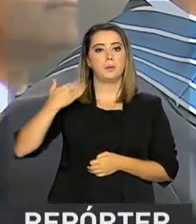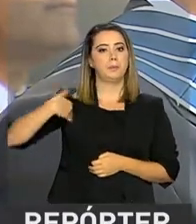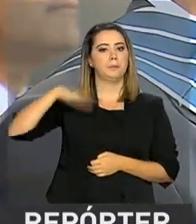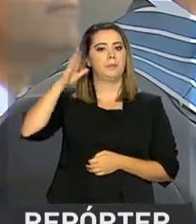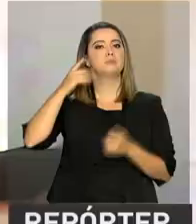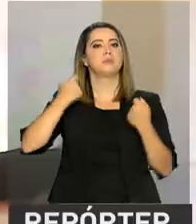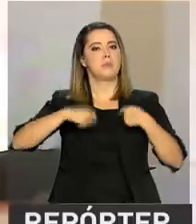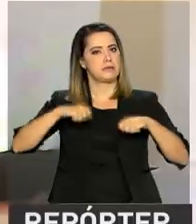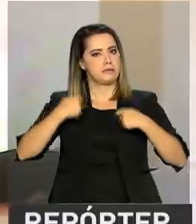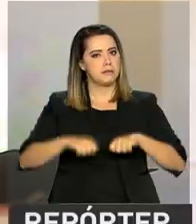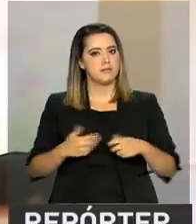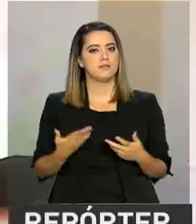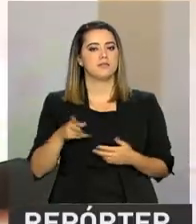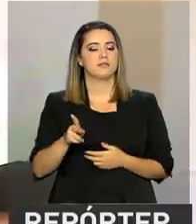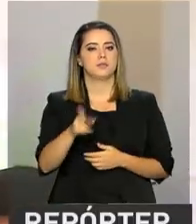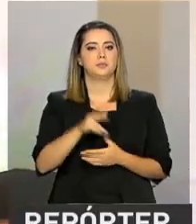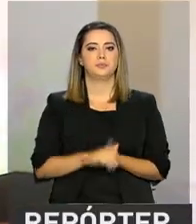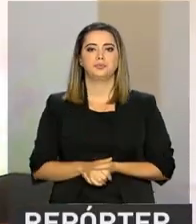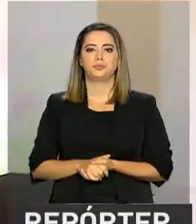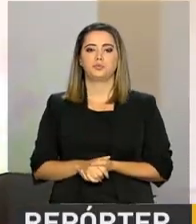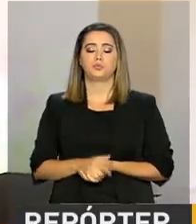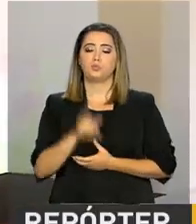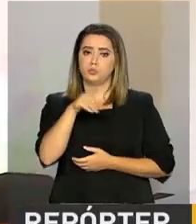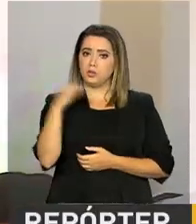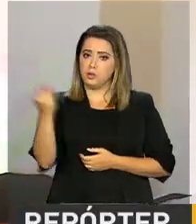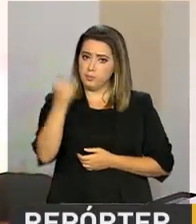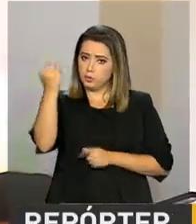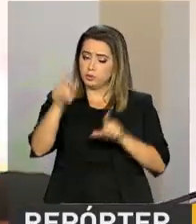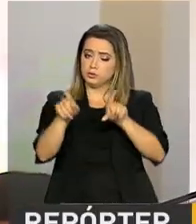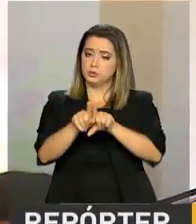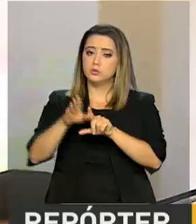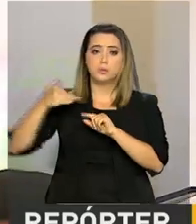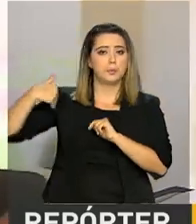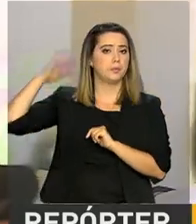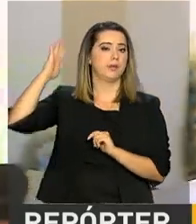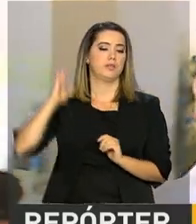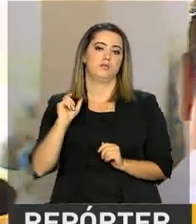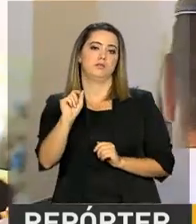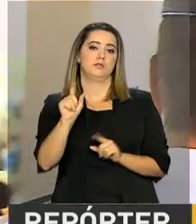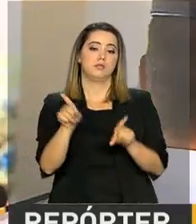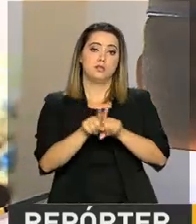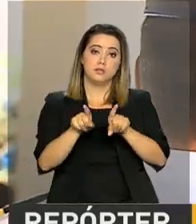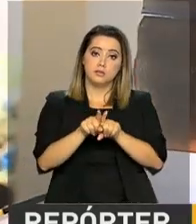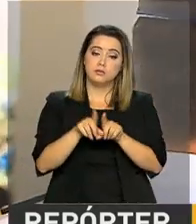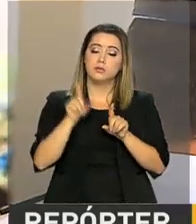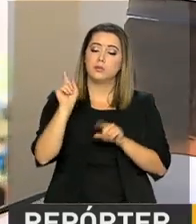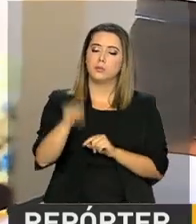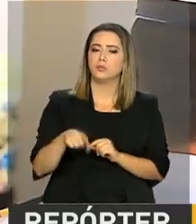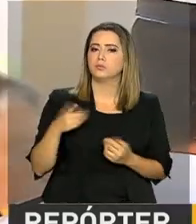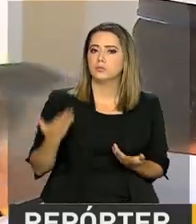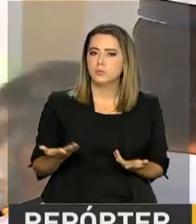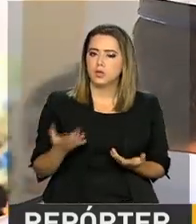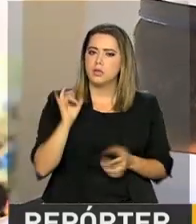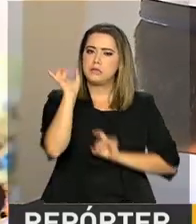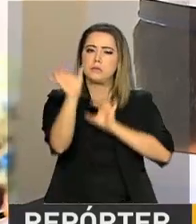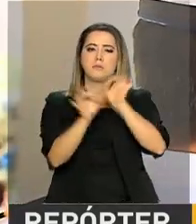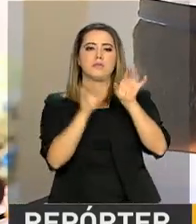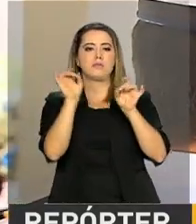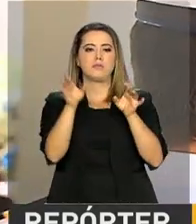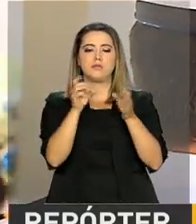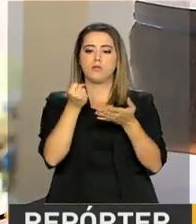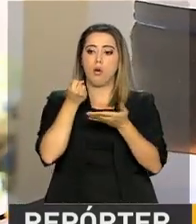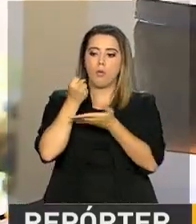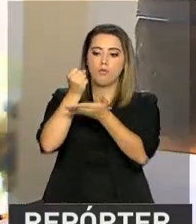do que merecida não só merecido é mais do que isso ele é também uma forma de destacar essas